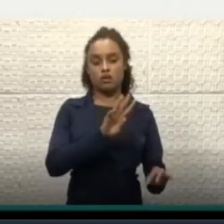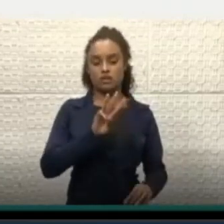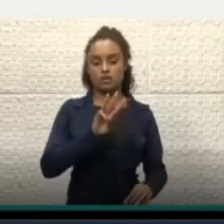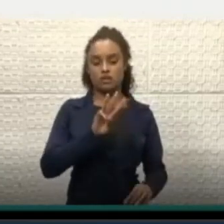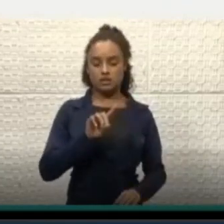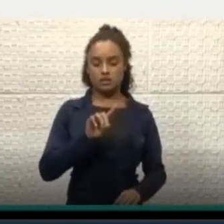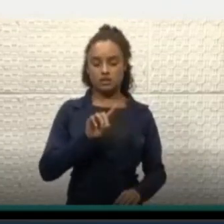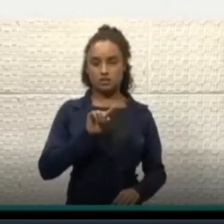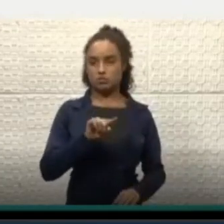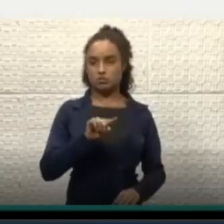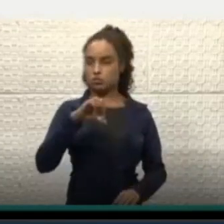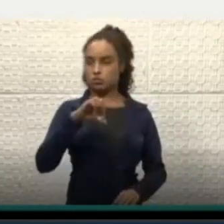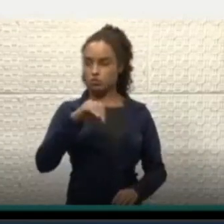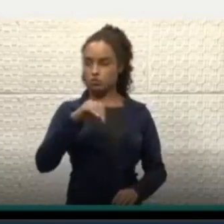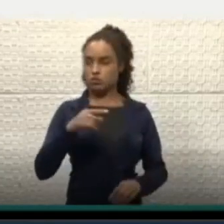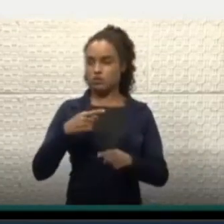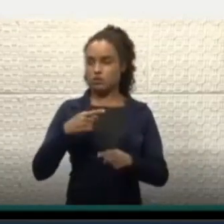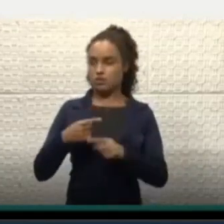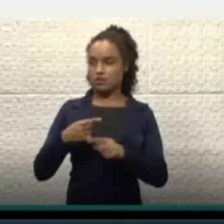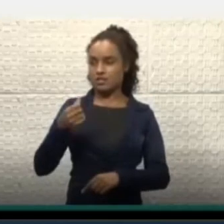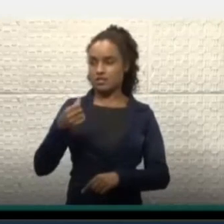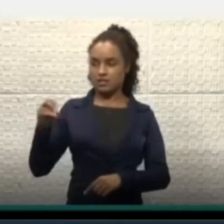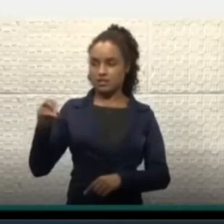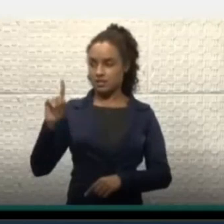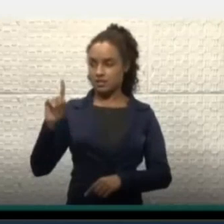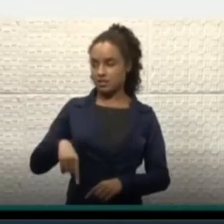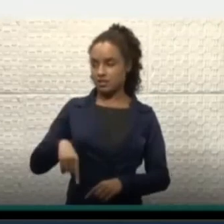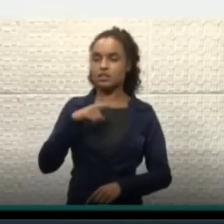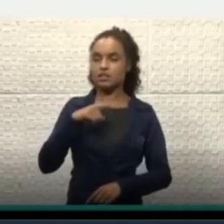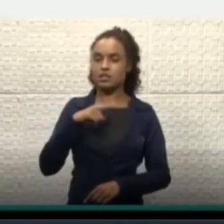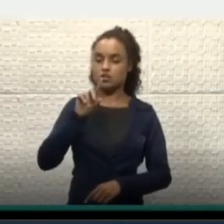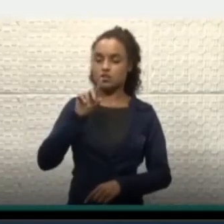dividido por 100. E aí eu vou ter meus